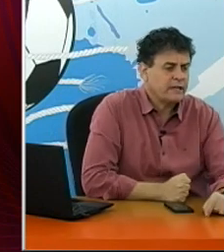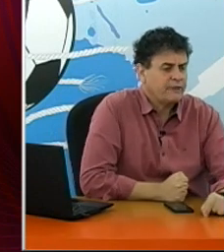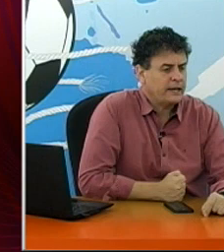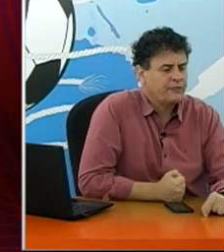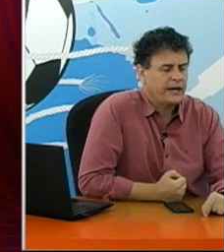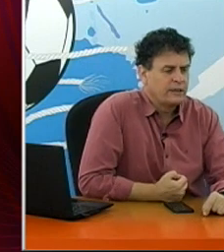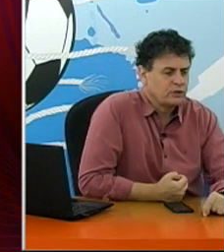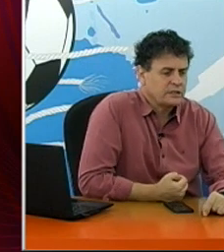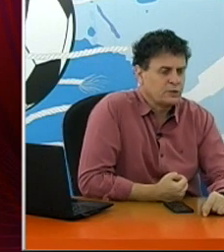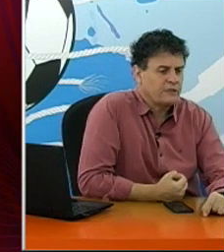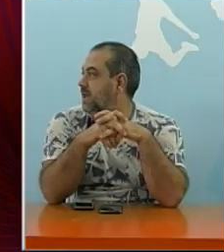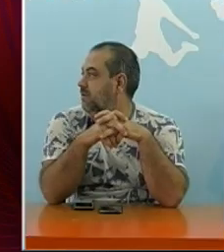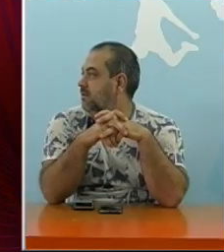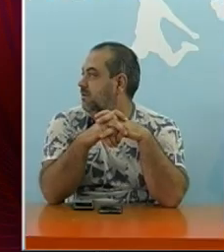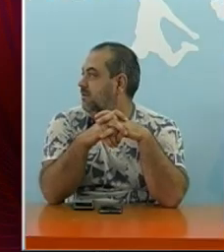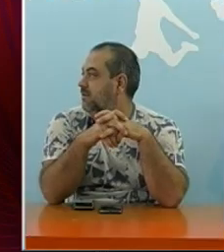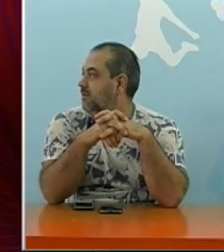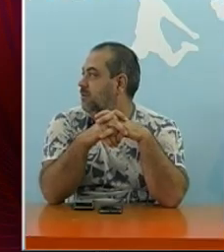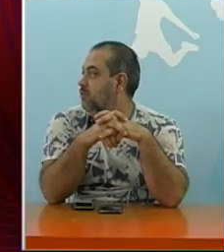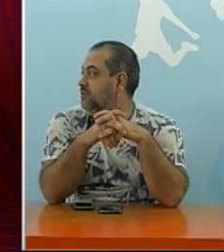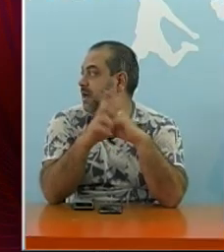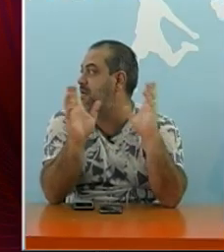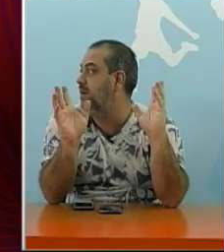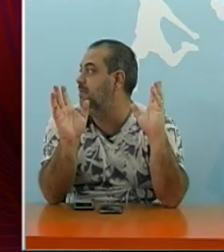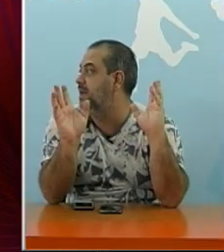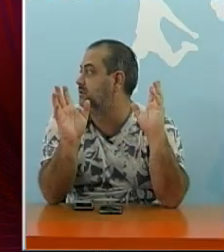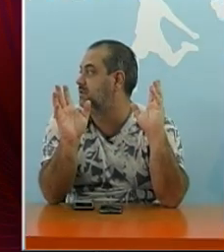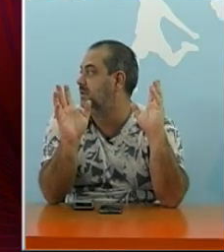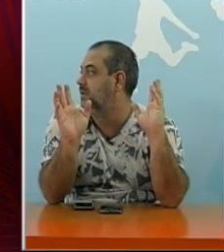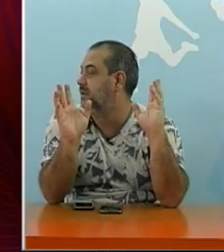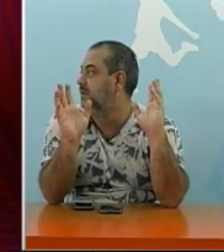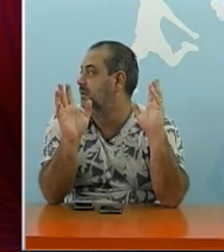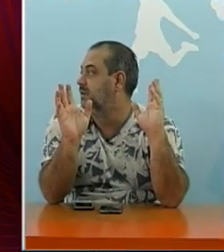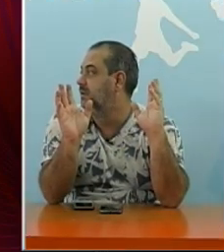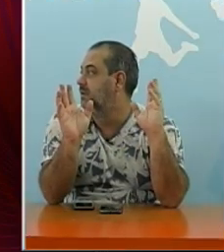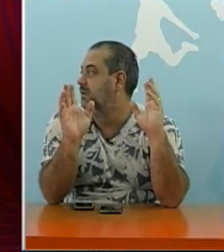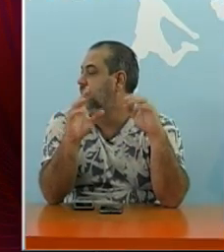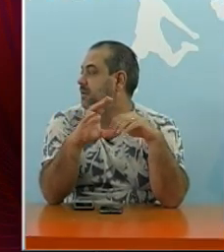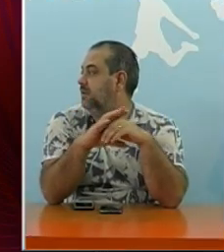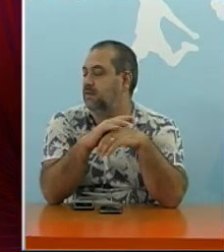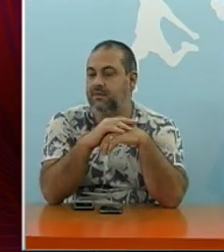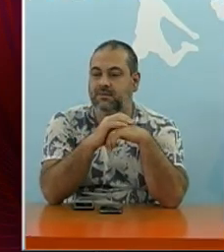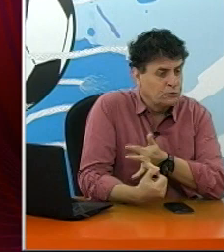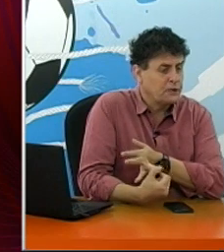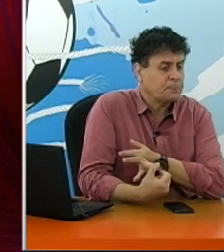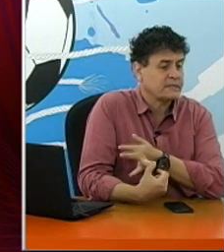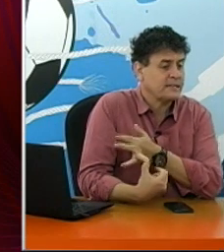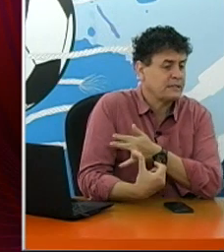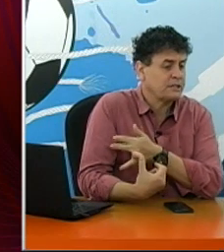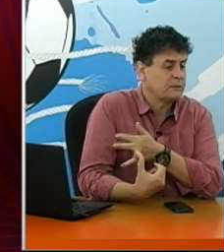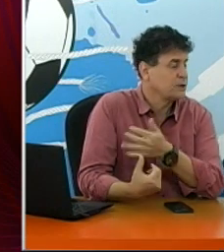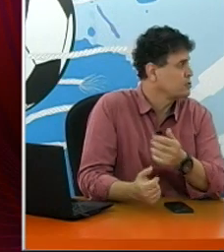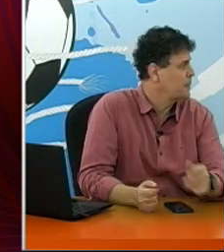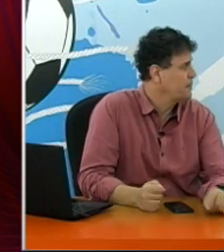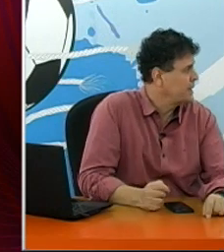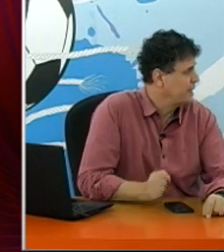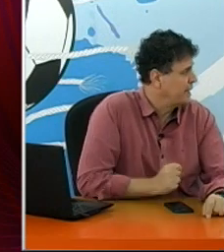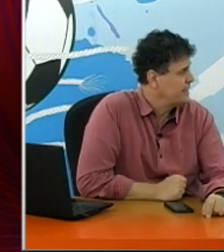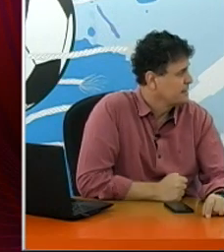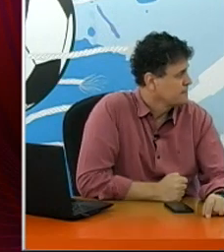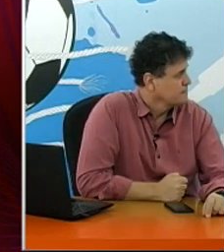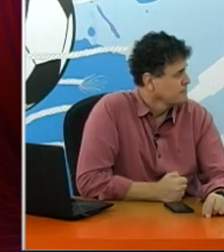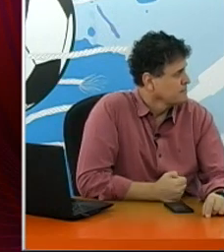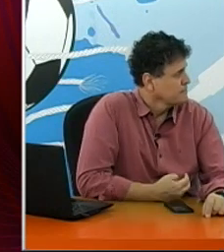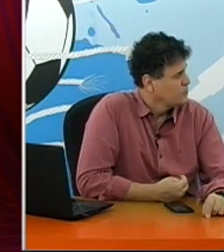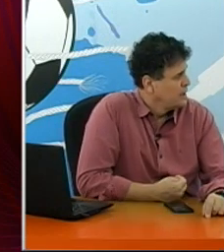torcedor vai. Não. O torcedor Cruzeiro, vai participar. Com o Cruzeiro é uma vaga menos. Cara, tinha Fortaleza no ano passado, Red Bull no ano passado, que não deu sobra para ninguém.